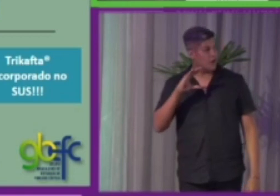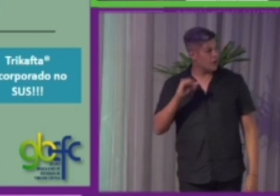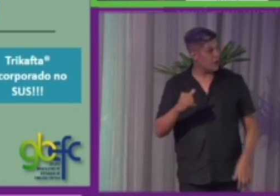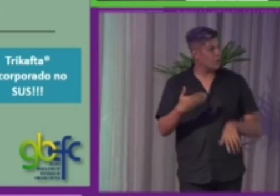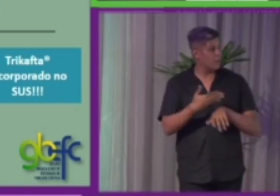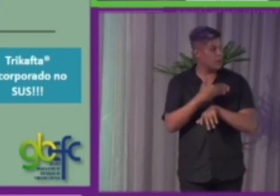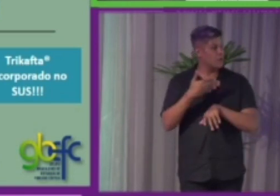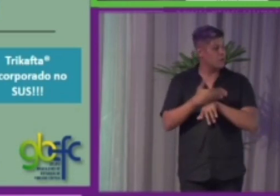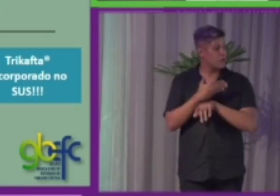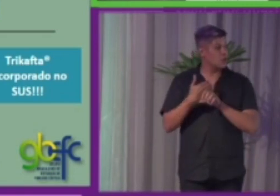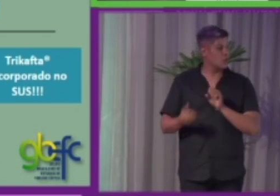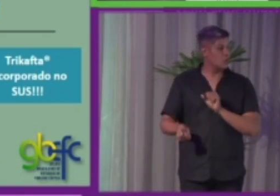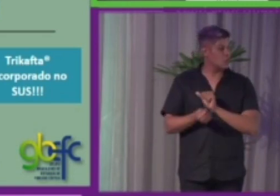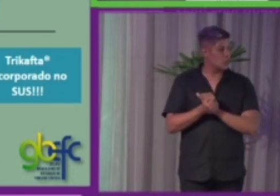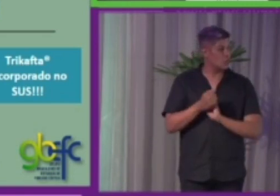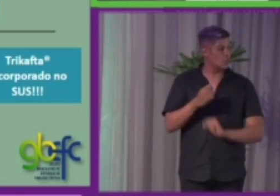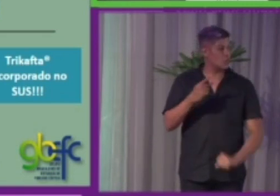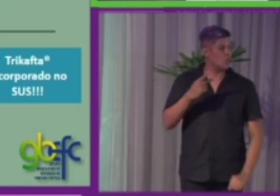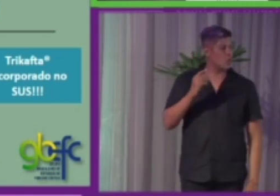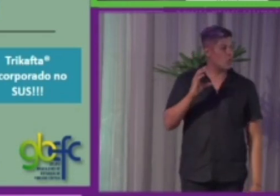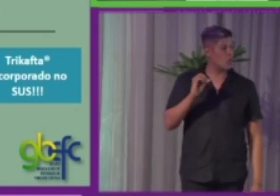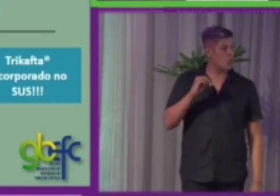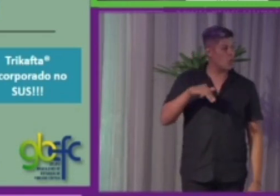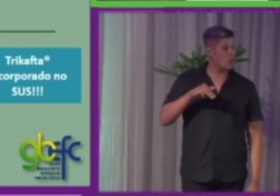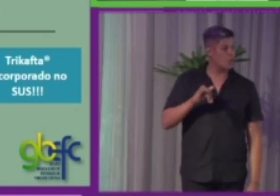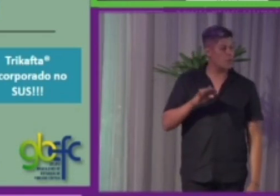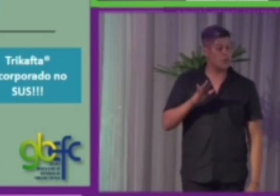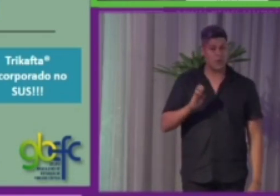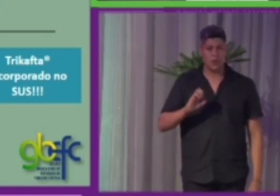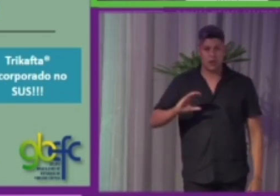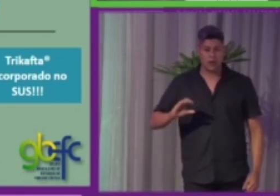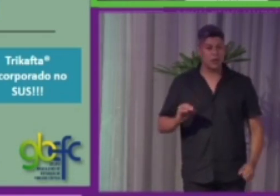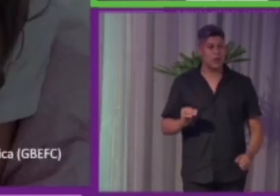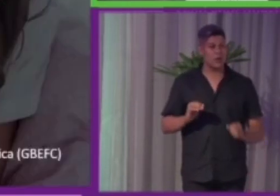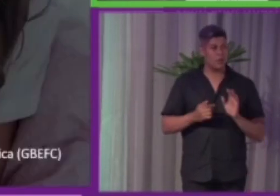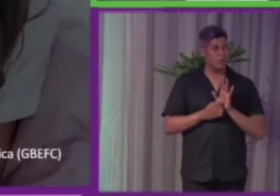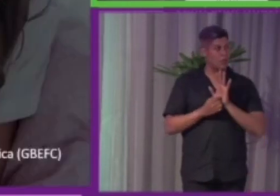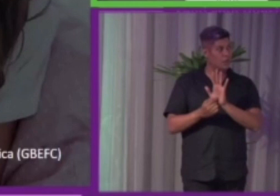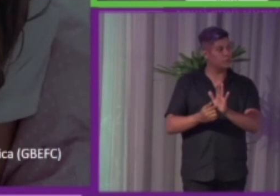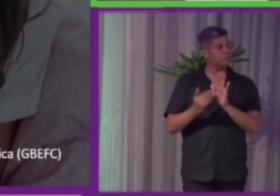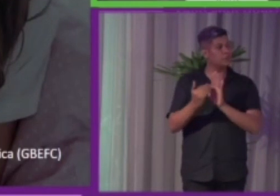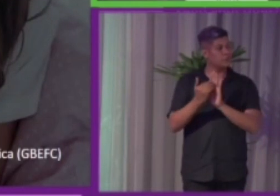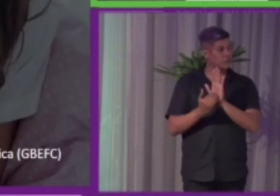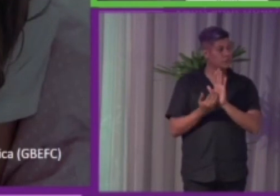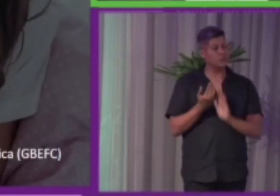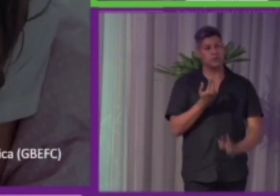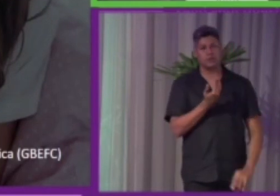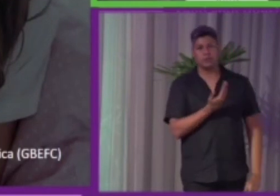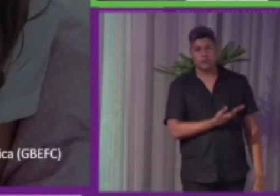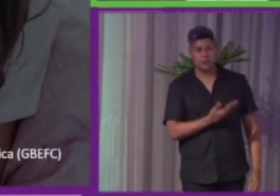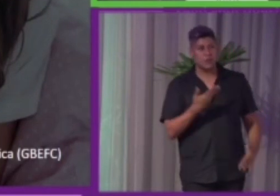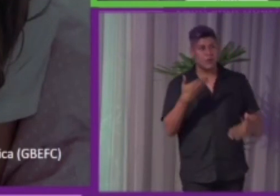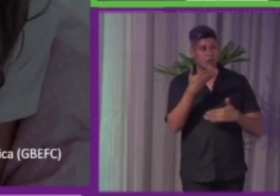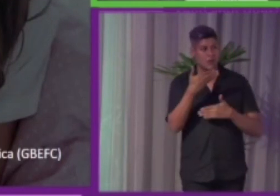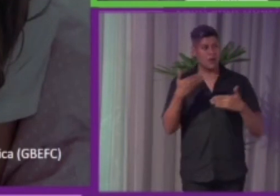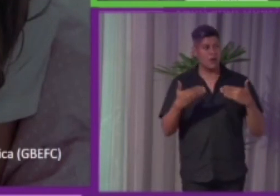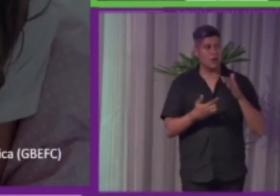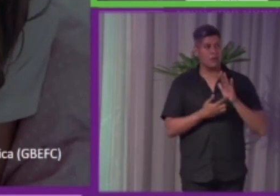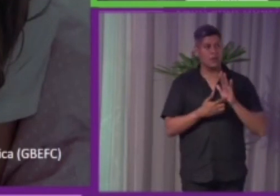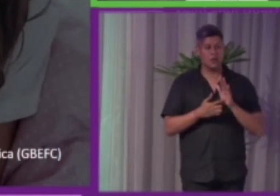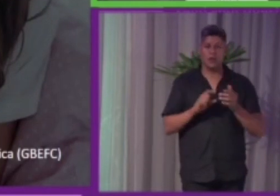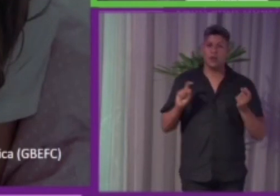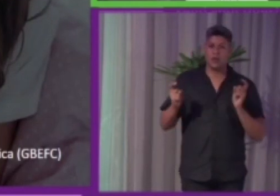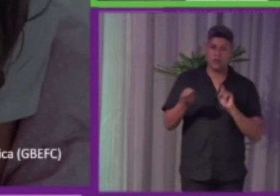participando também junto com a Conitec, com o fornecimento desses dados. Essa foi a tela que eu apresentei na reunião